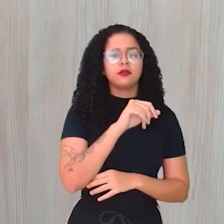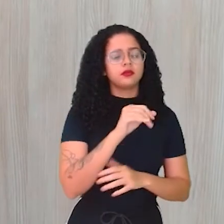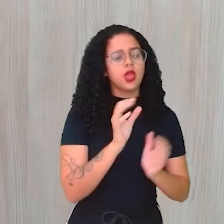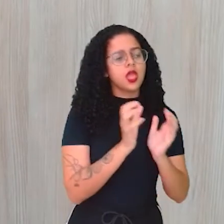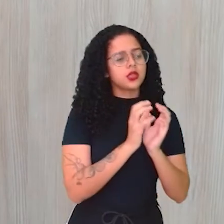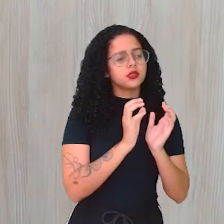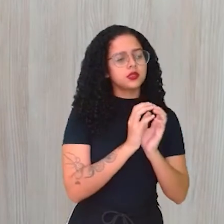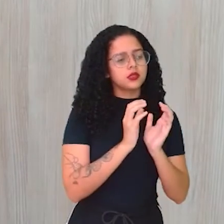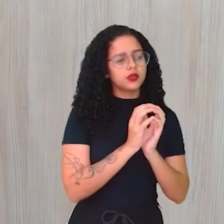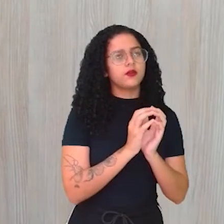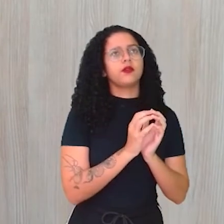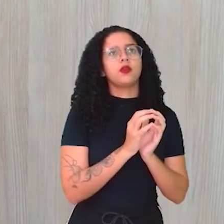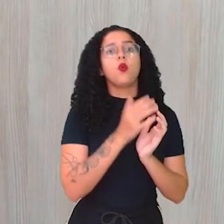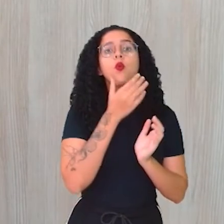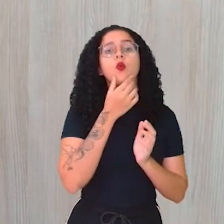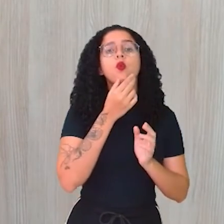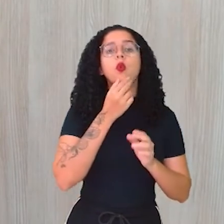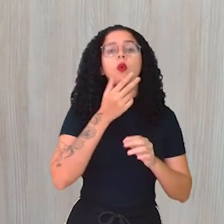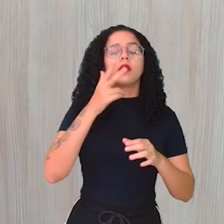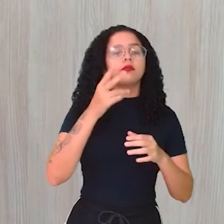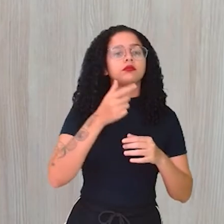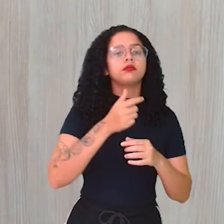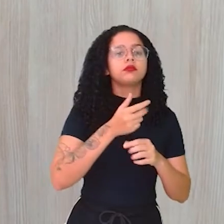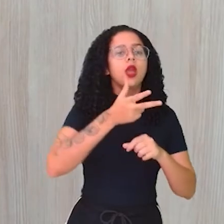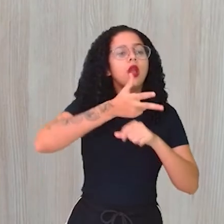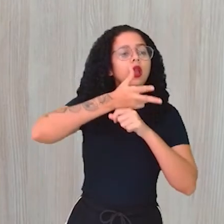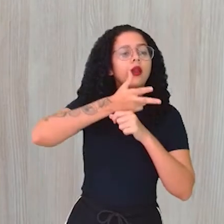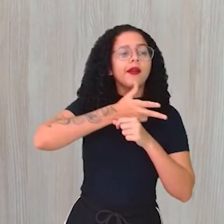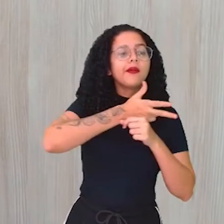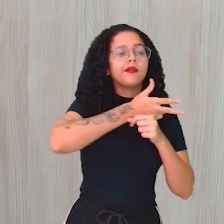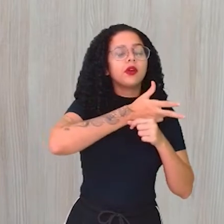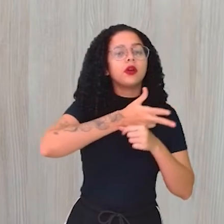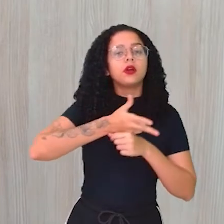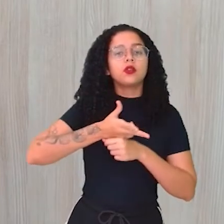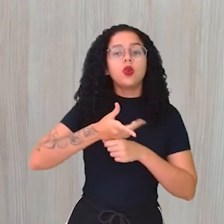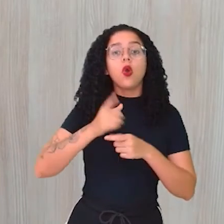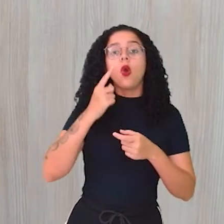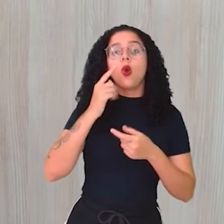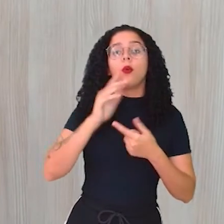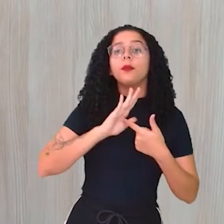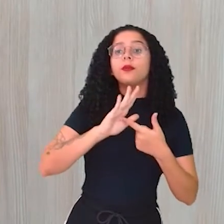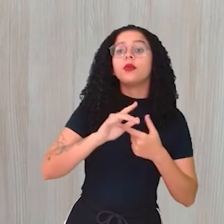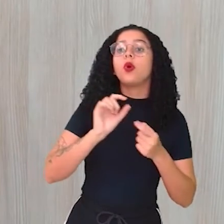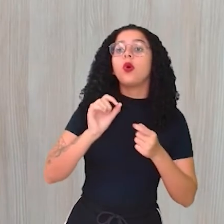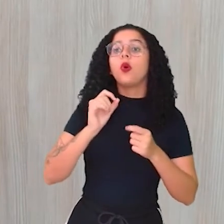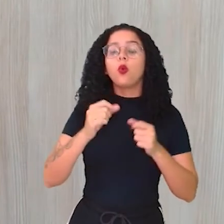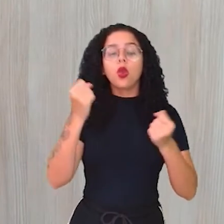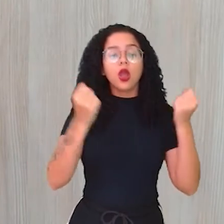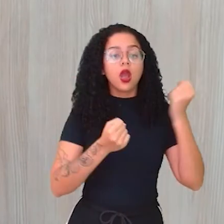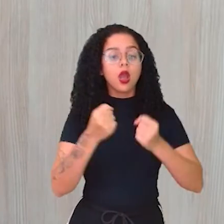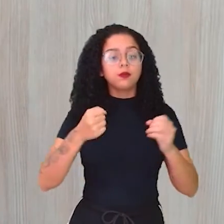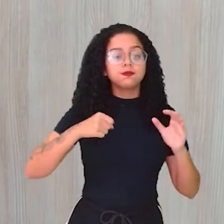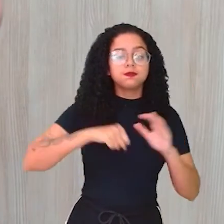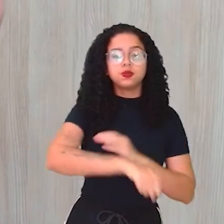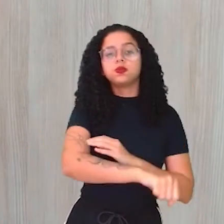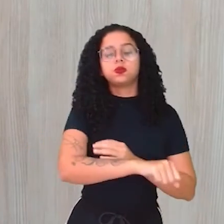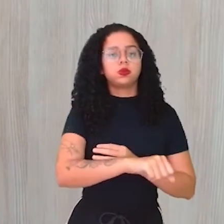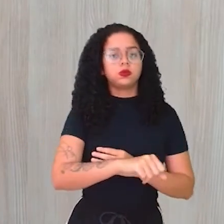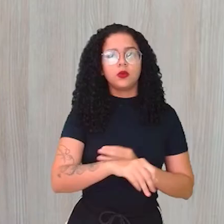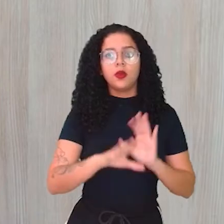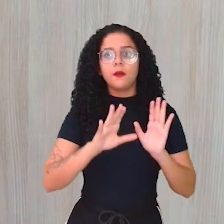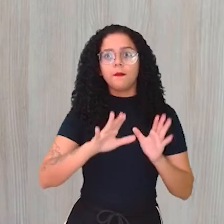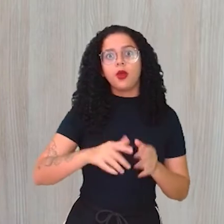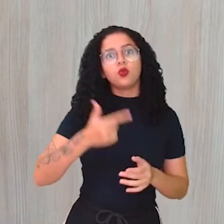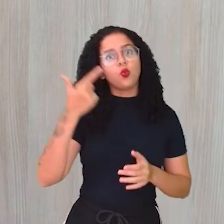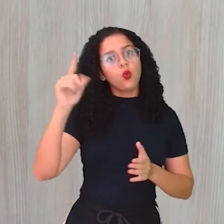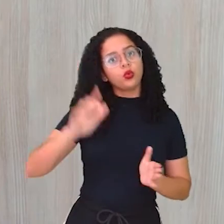cara noticiando algo que aconteceu e filmando a pessoa lá, olha aqui, arrombamento do carro e tal. E aí,